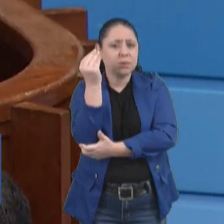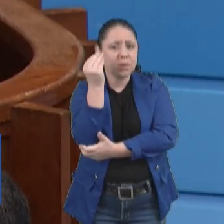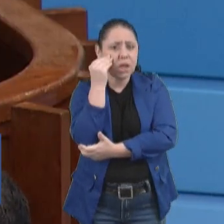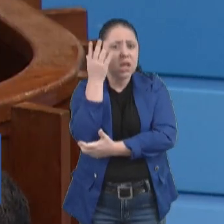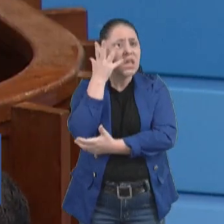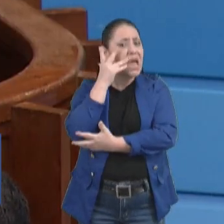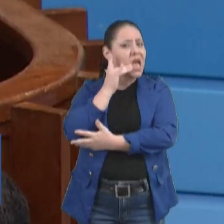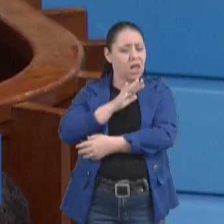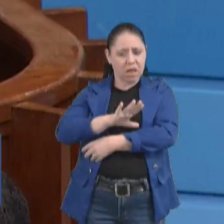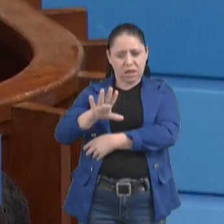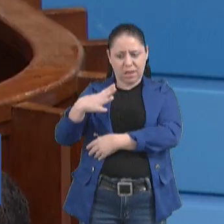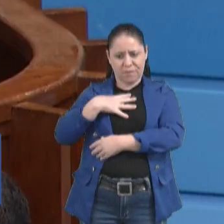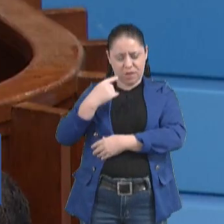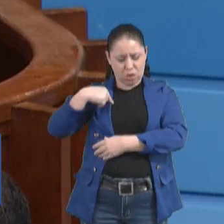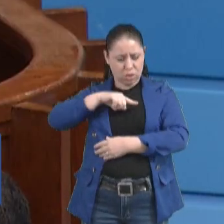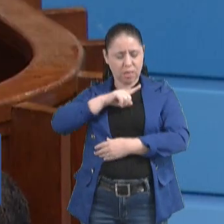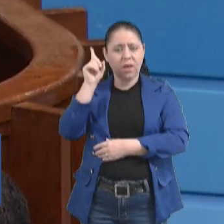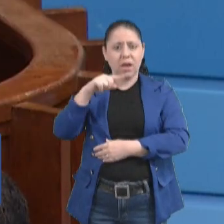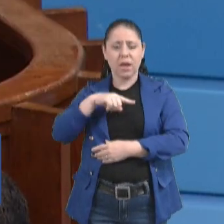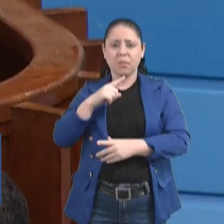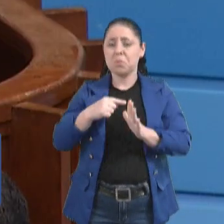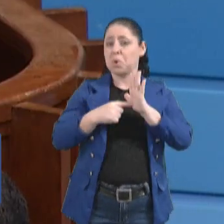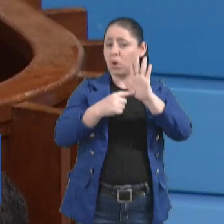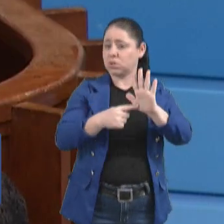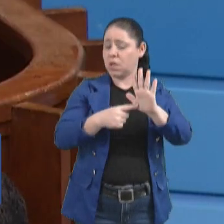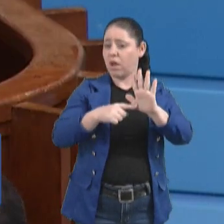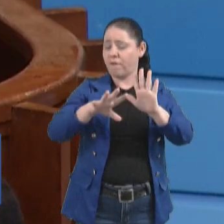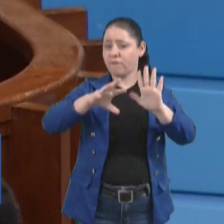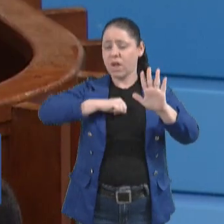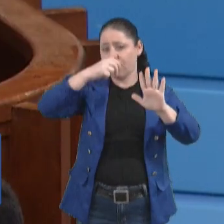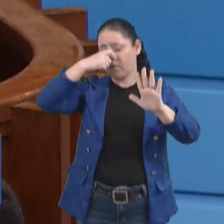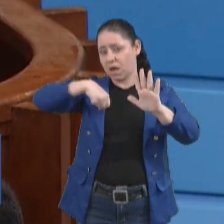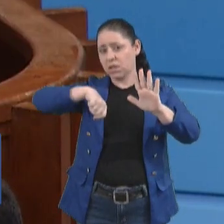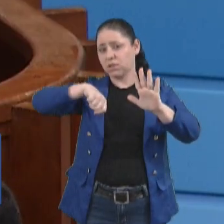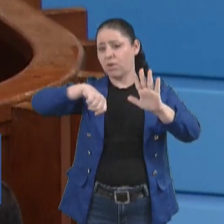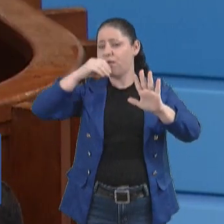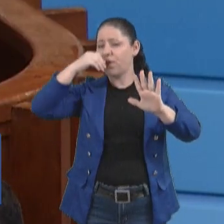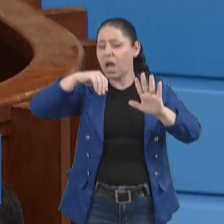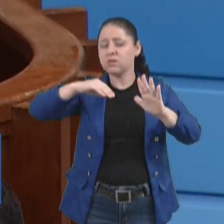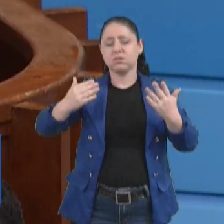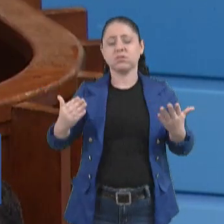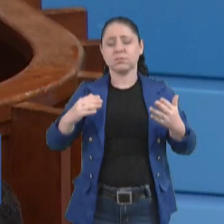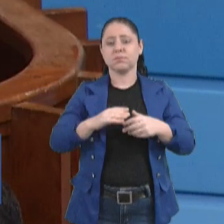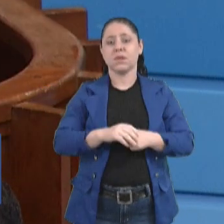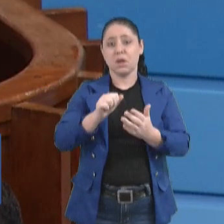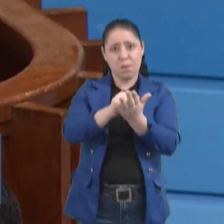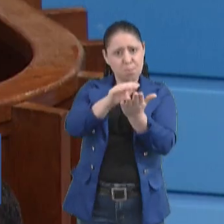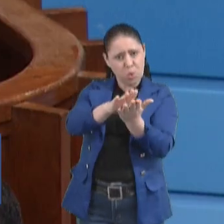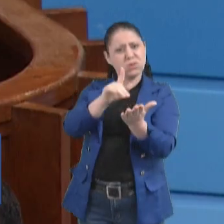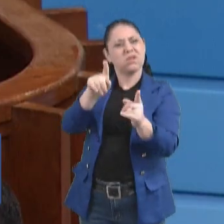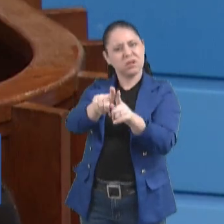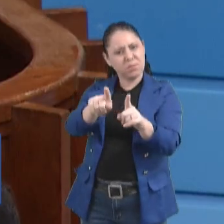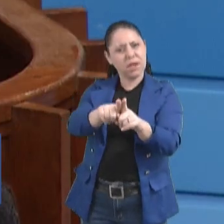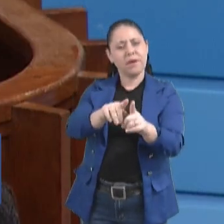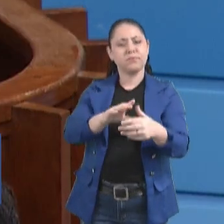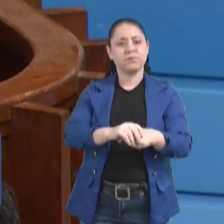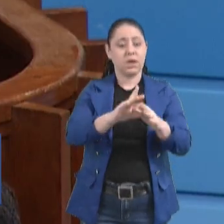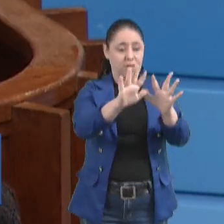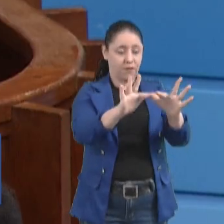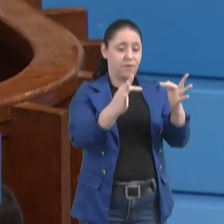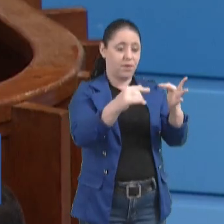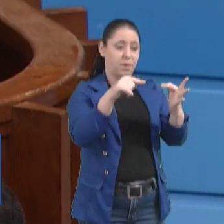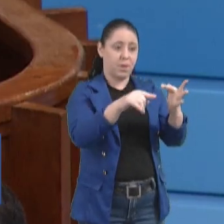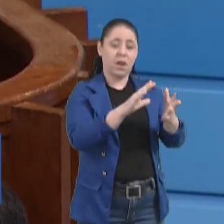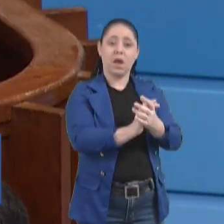experimental para crianças que se demonstraram imunes no processo? E multa as famílias que estão tendo